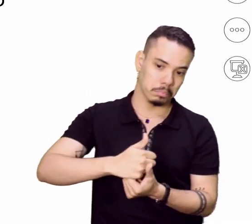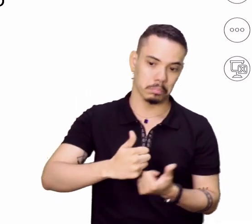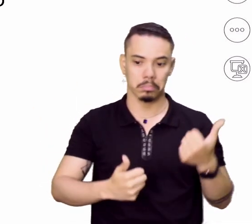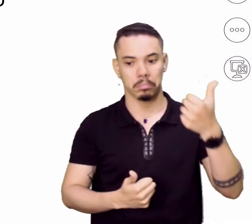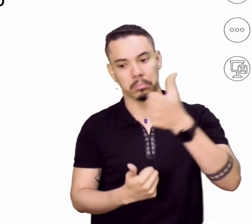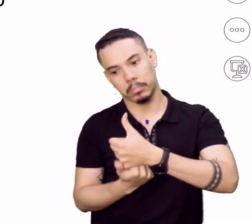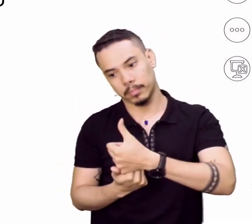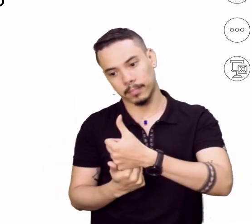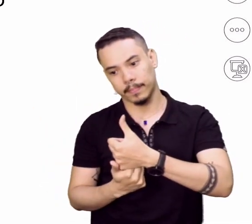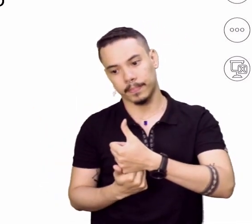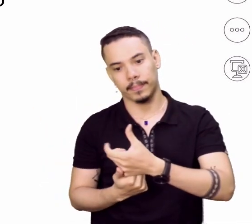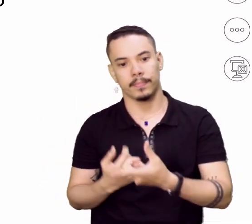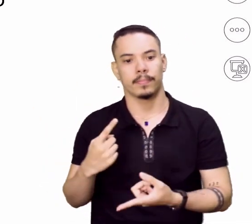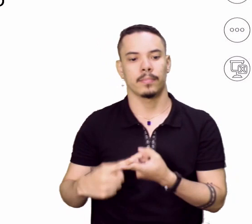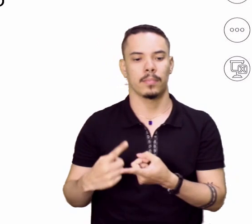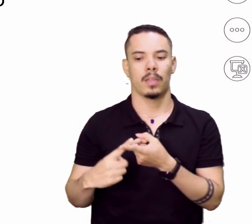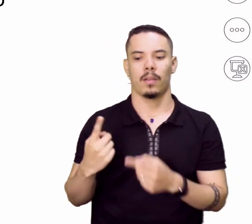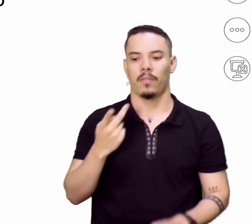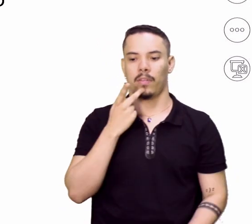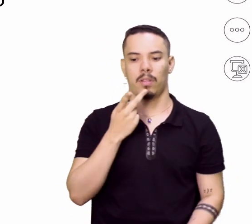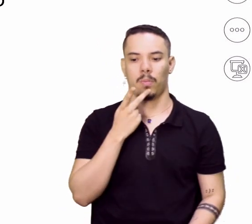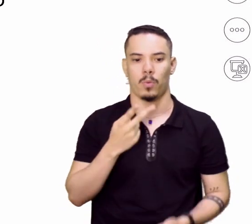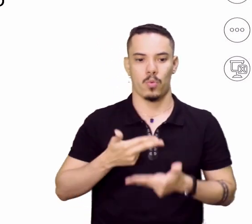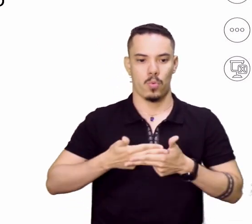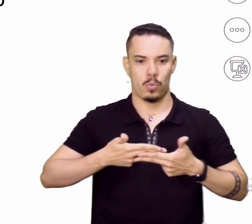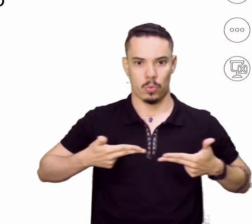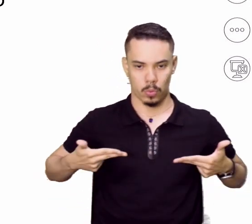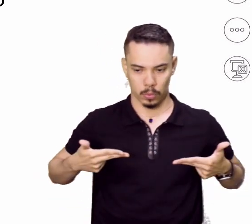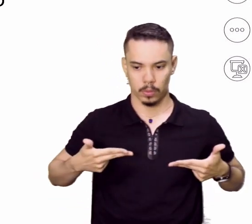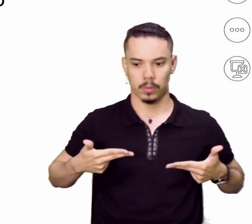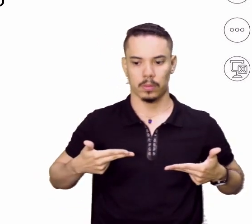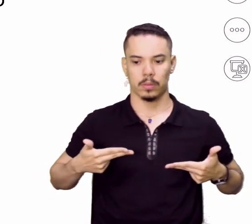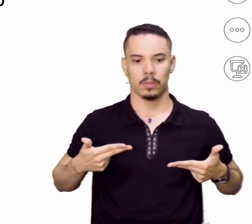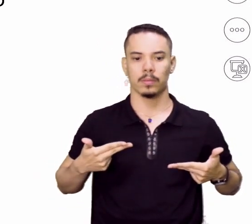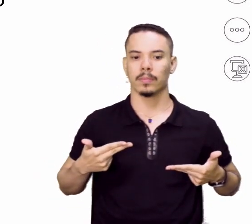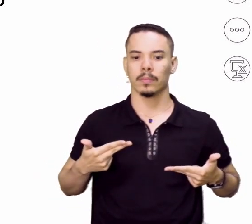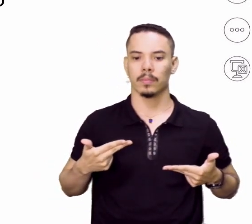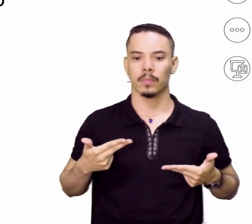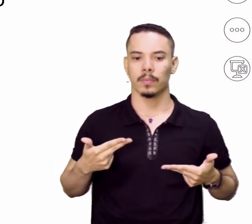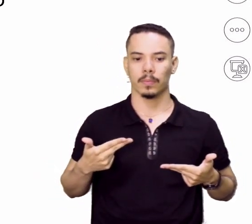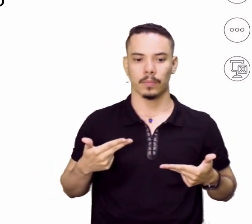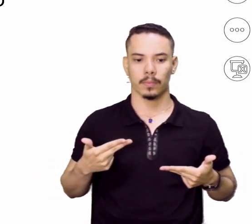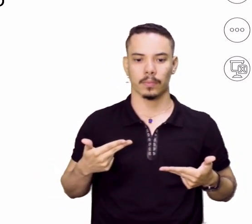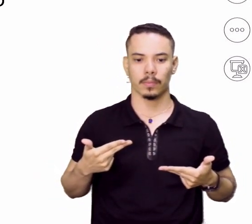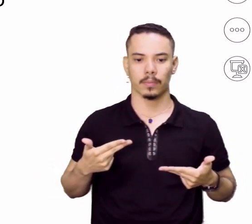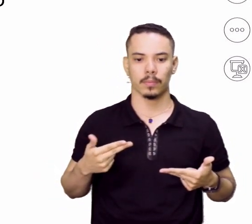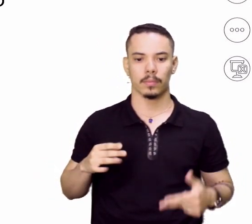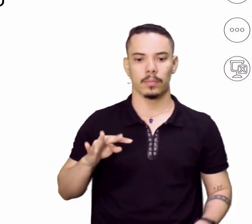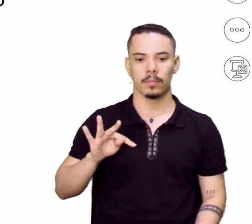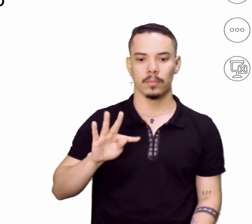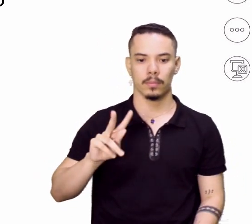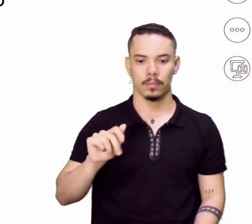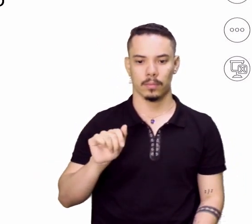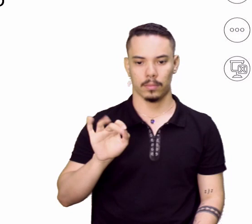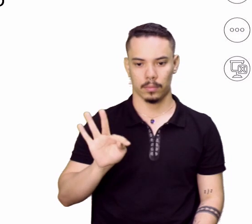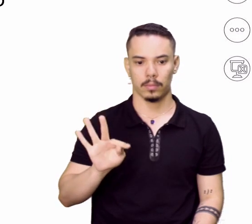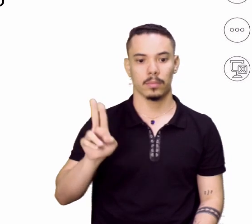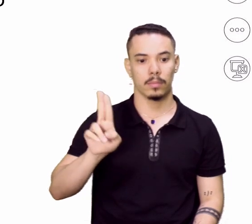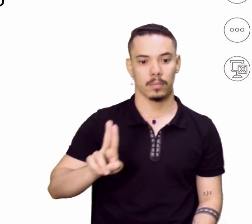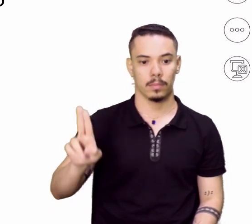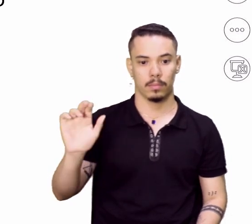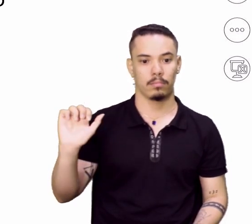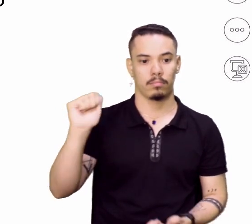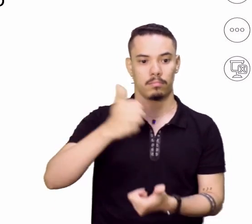outro? Então, quando falamos sobre coisas, that é frequentemente usado no lugar de which. Por